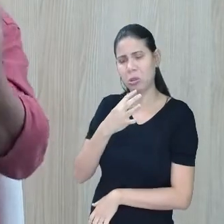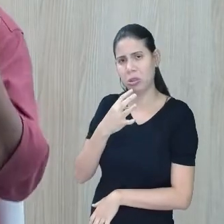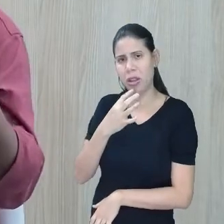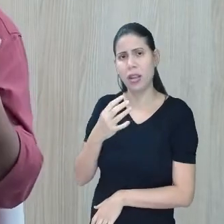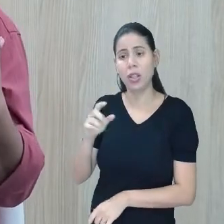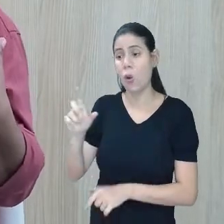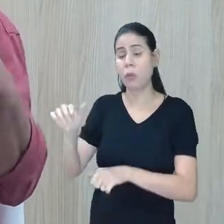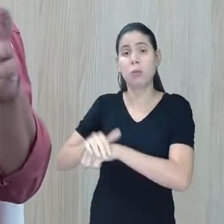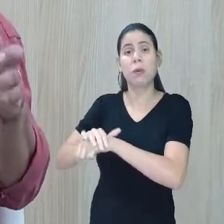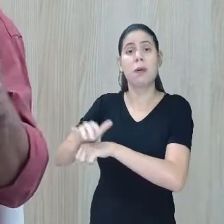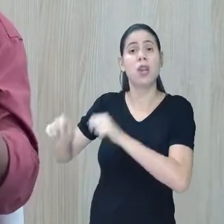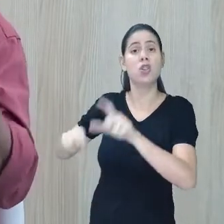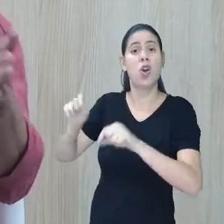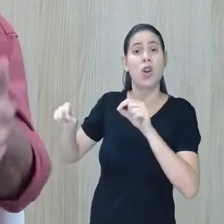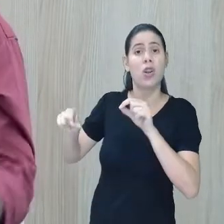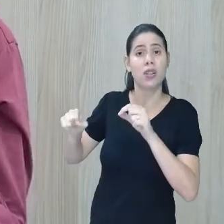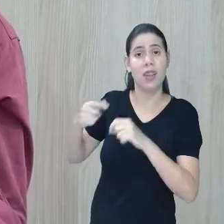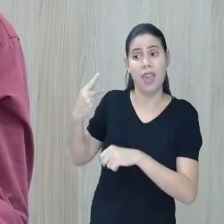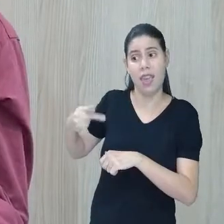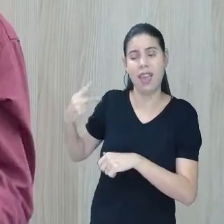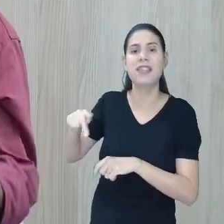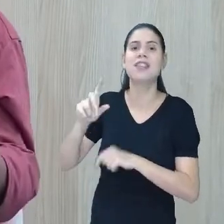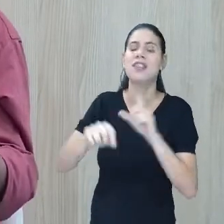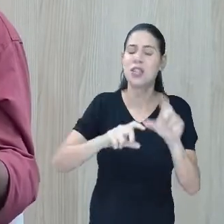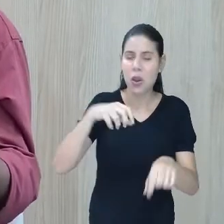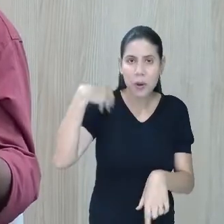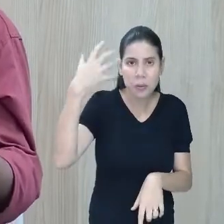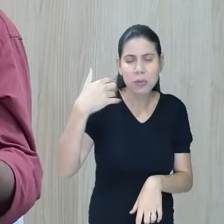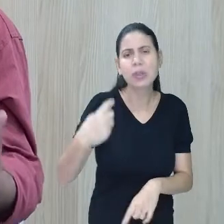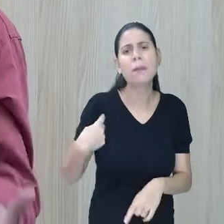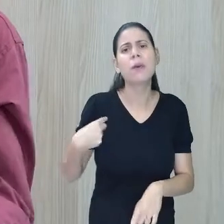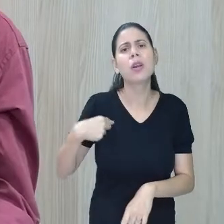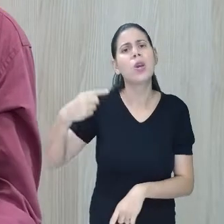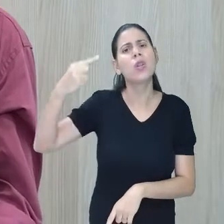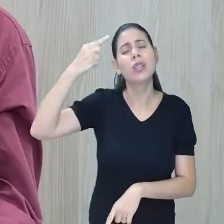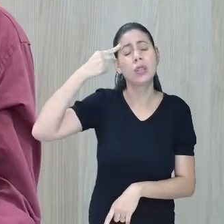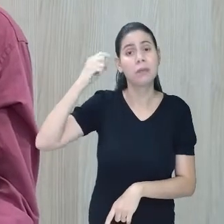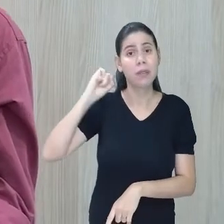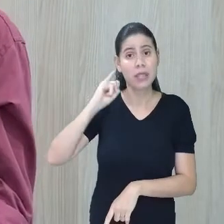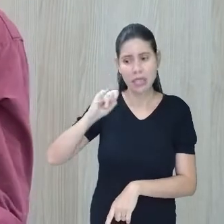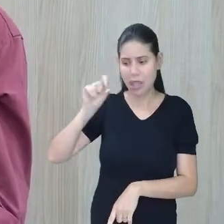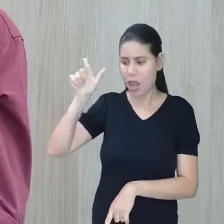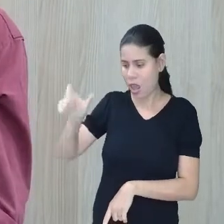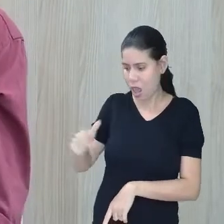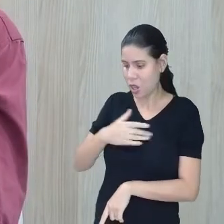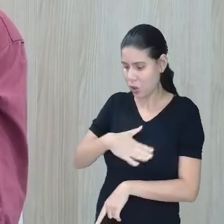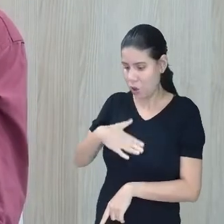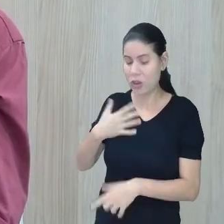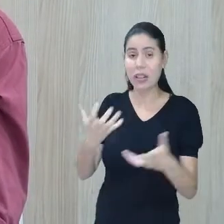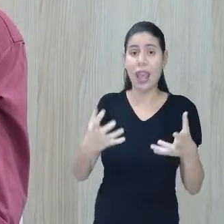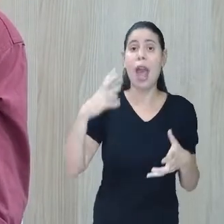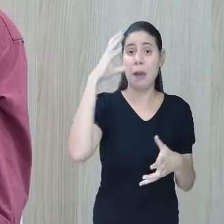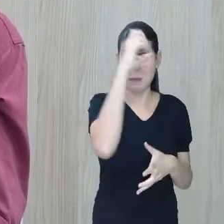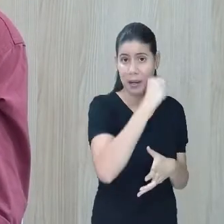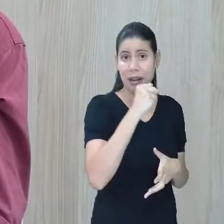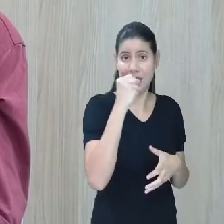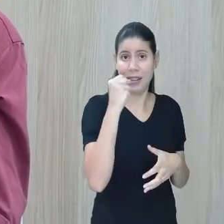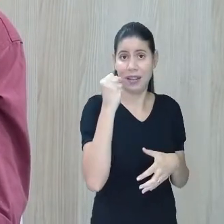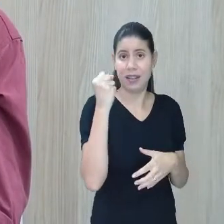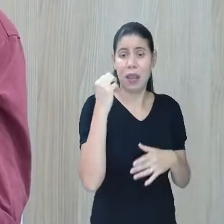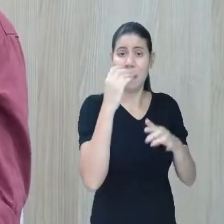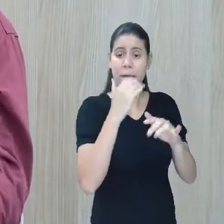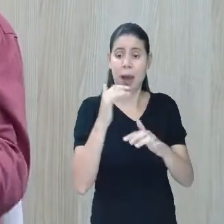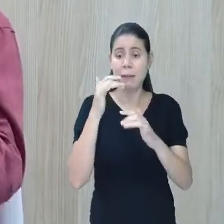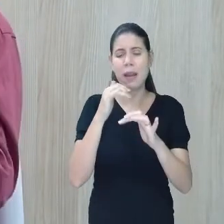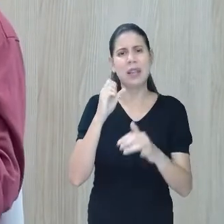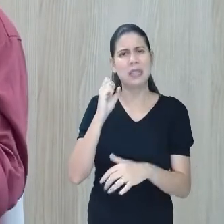eles escolham. O repertório quem faz são os alunos. Porque eu entendo que se ele gosta, ele vai querer aprender a tocar aquela música, aquele instrumento. Agora,